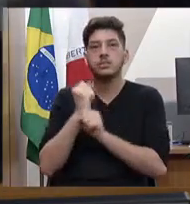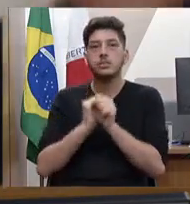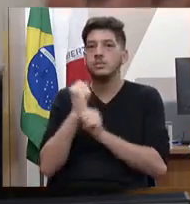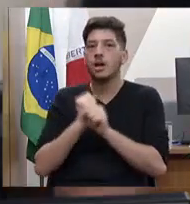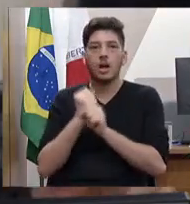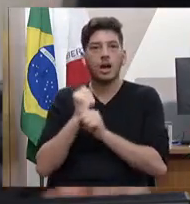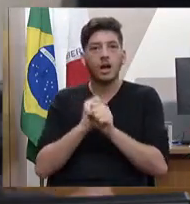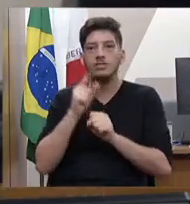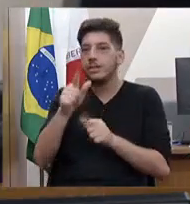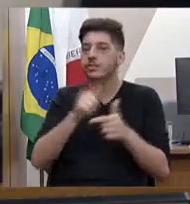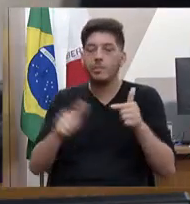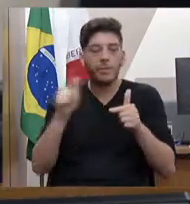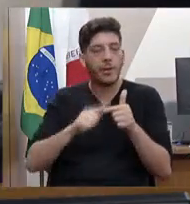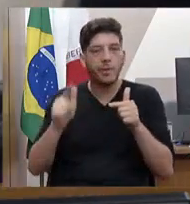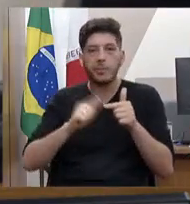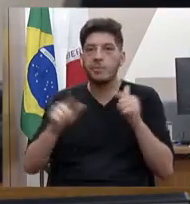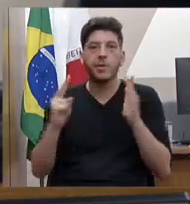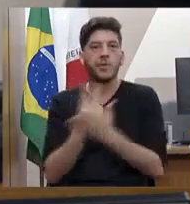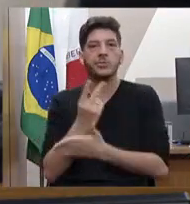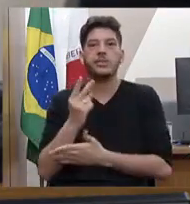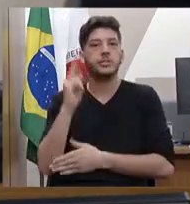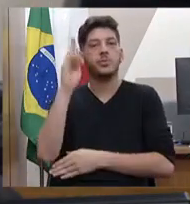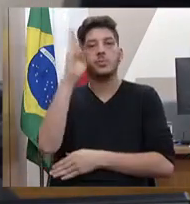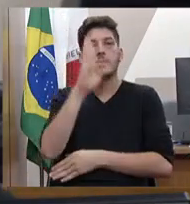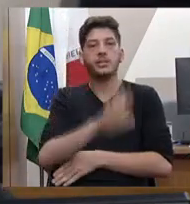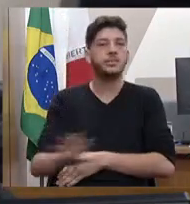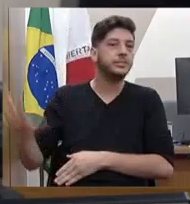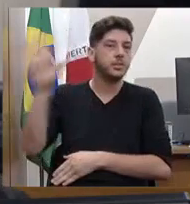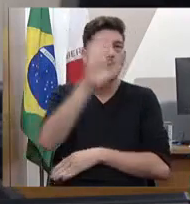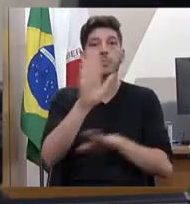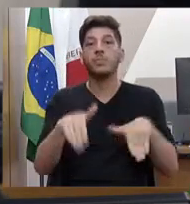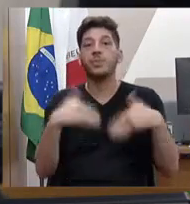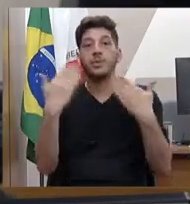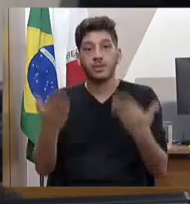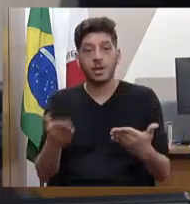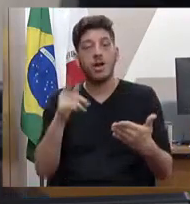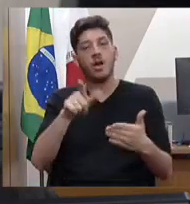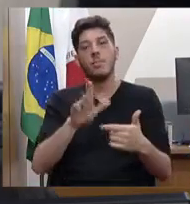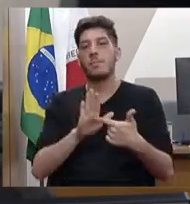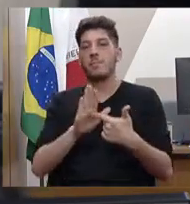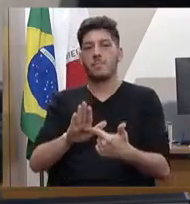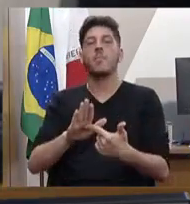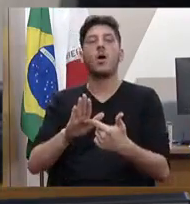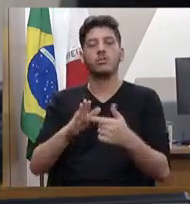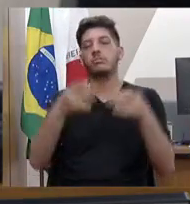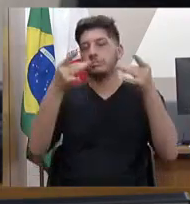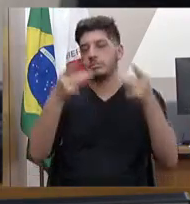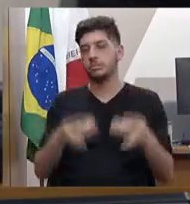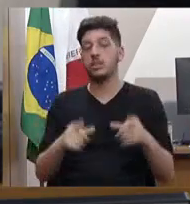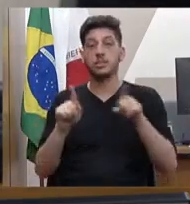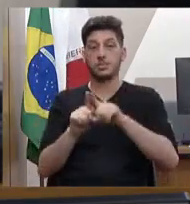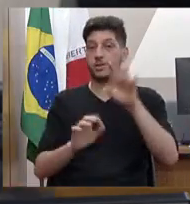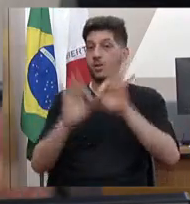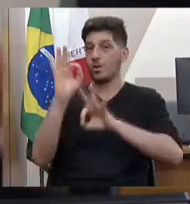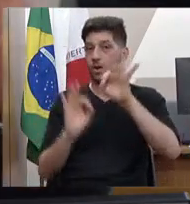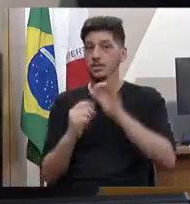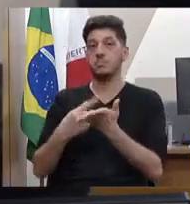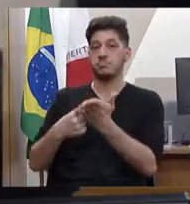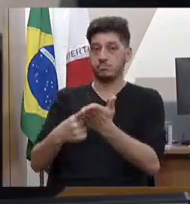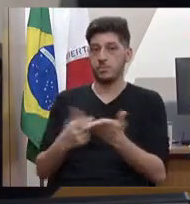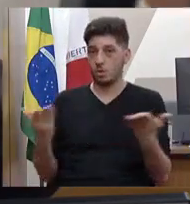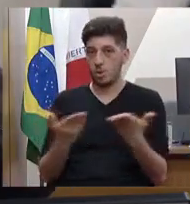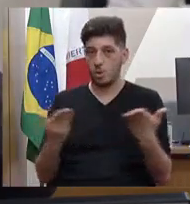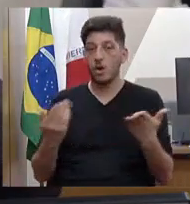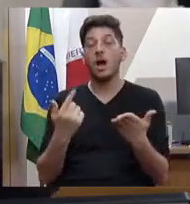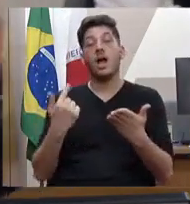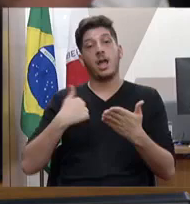dessa tragédia que se abateu sobre estado brasileiro Então essa esse desenho essa construção Estamos fazendo e eu coloco